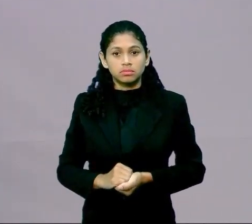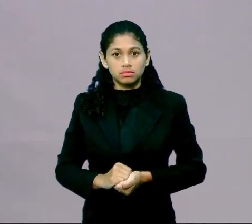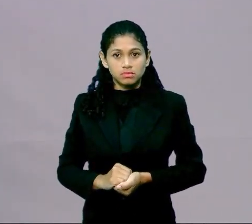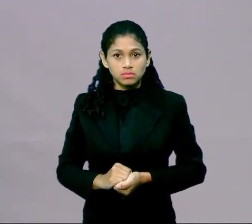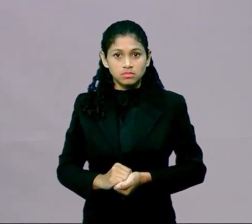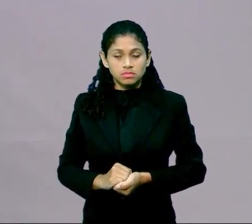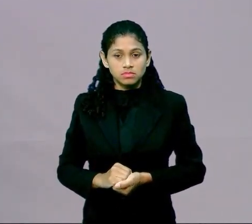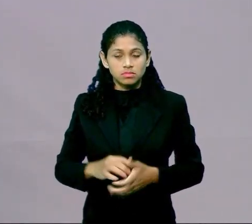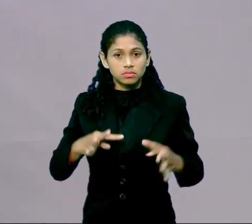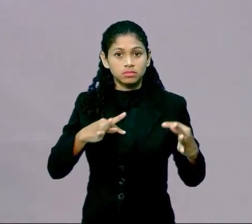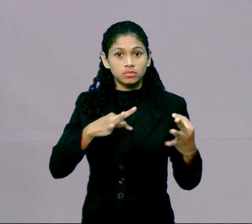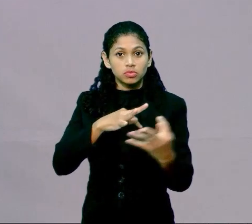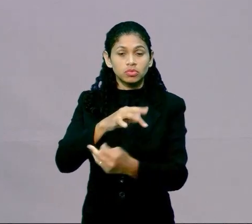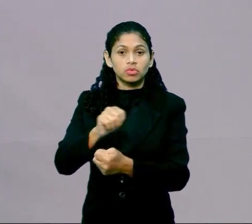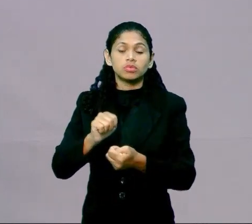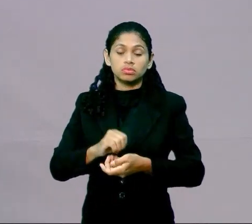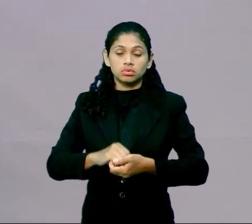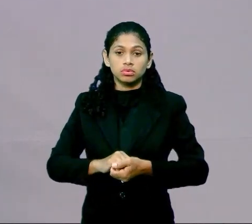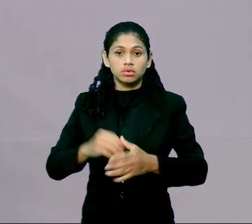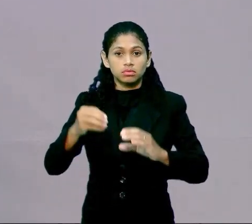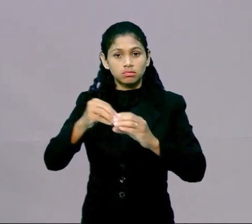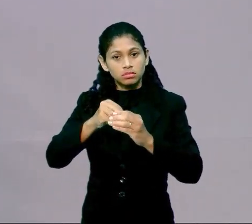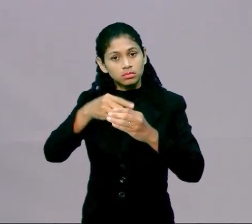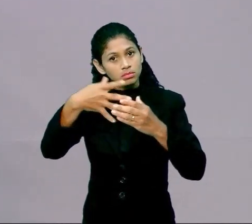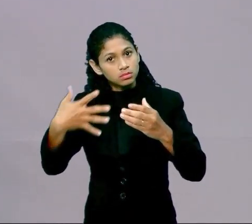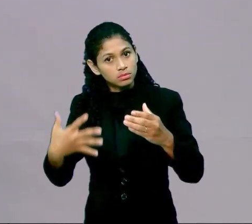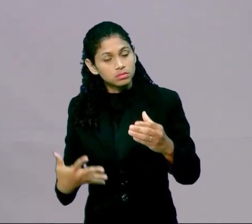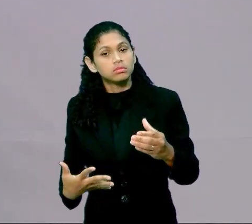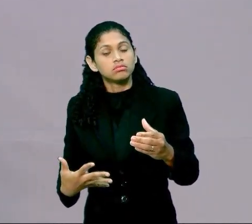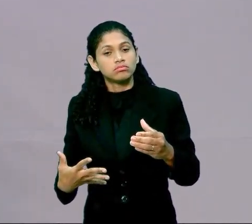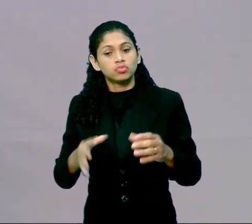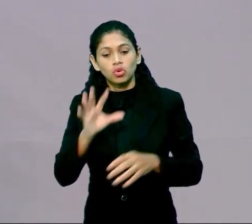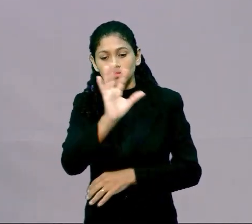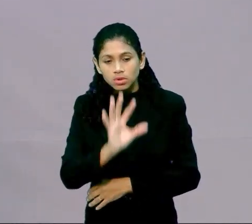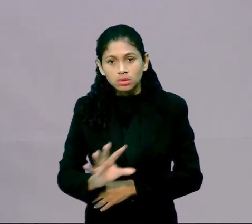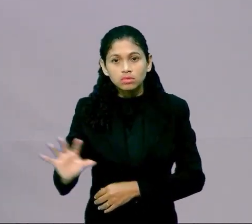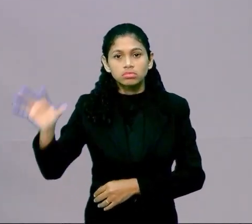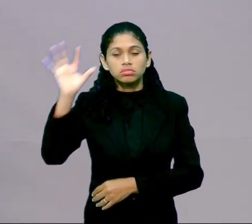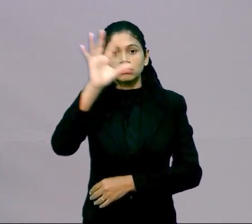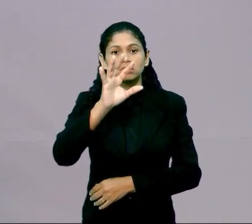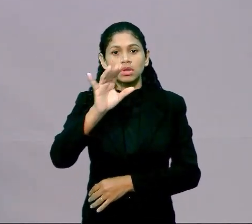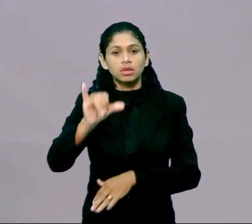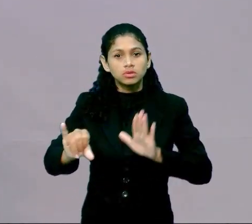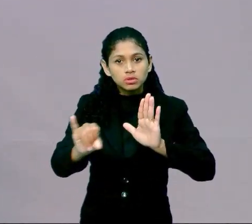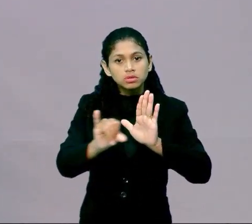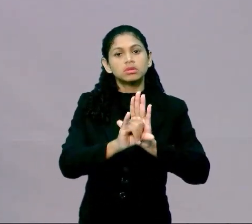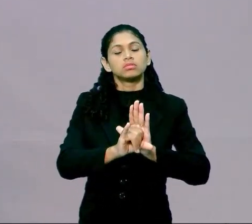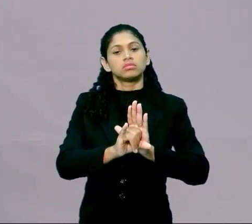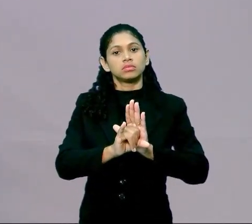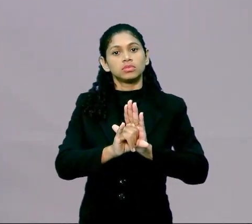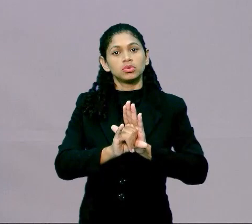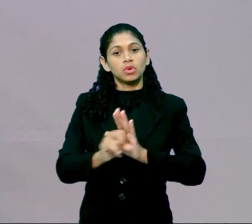desconsiderando todas essas características territoriais, de identidade,